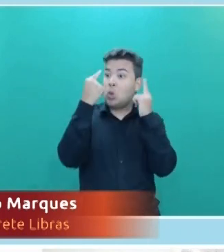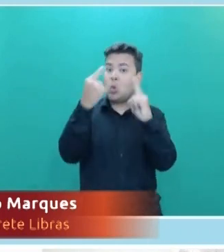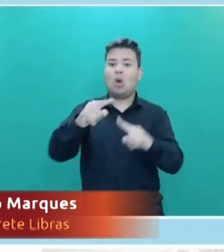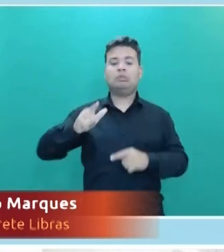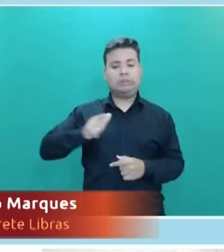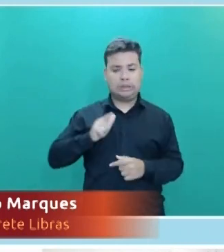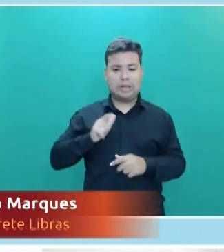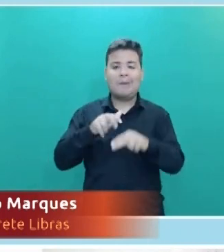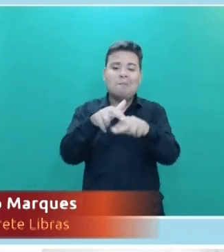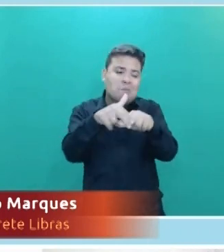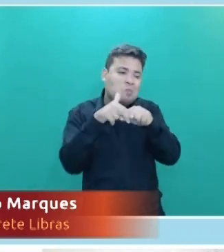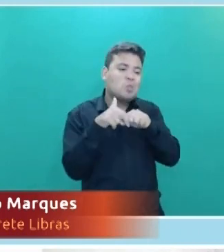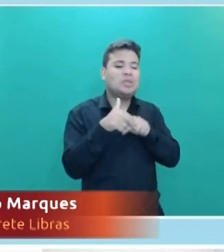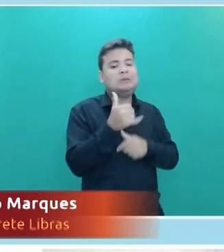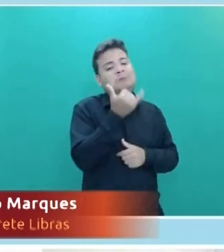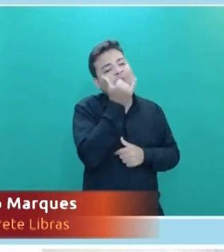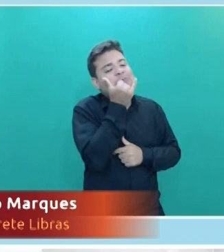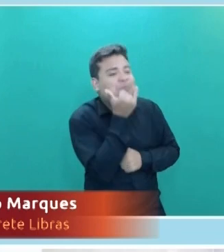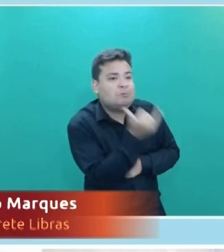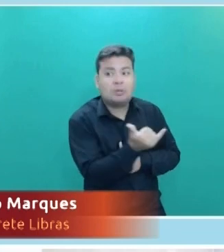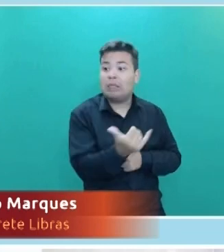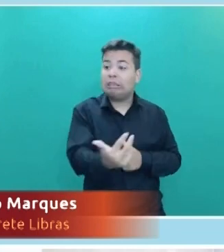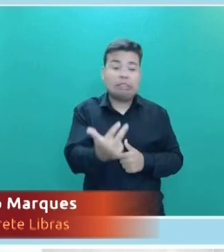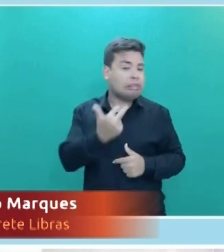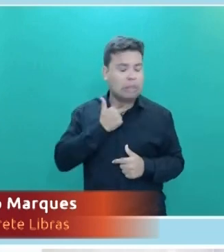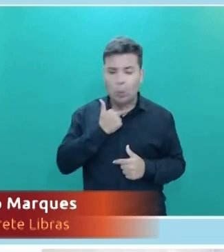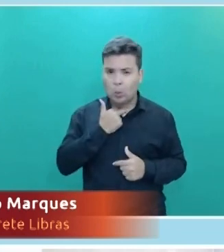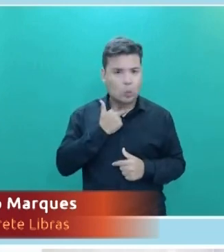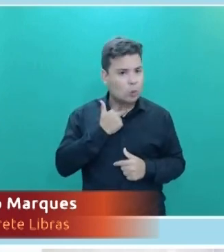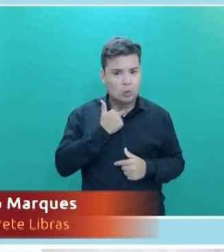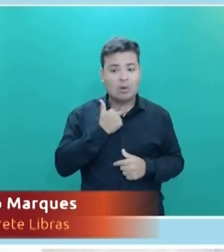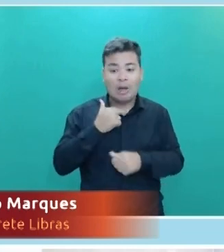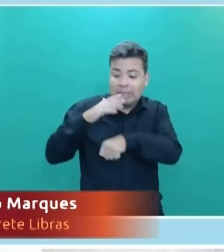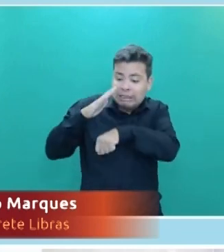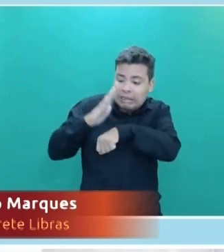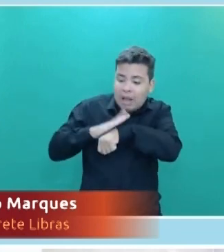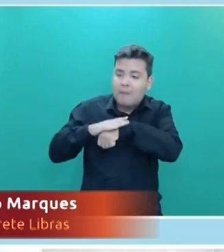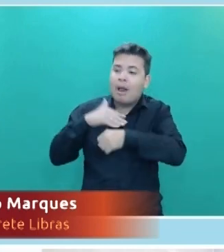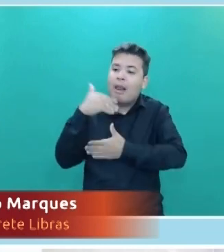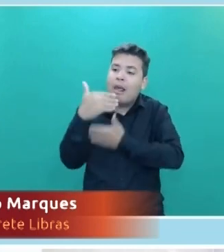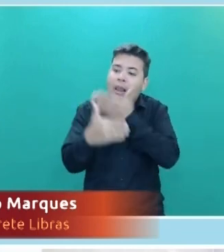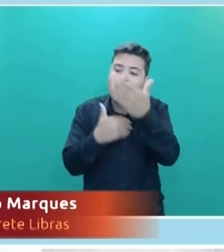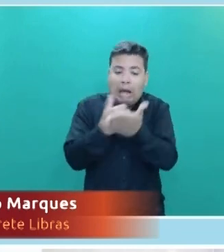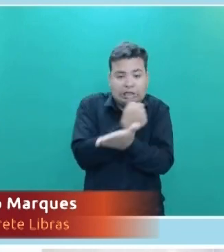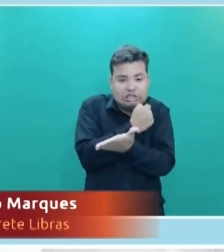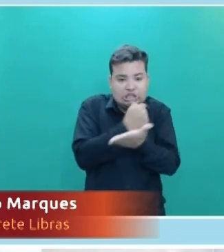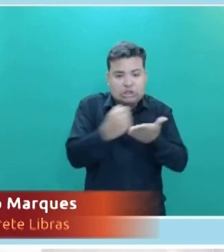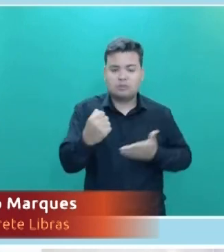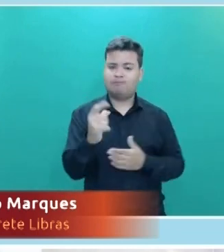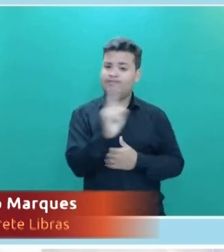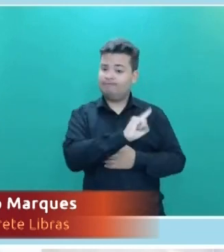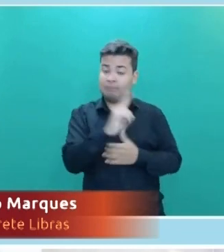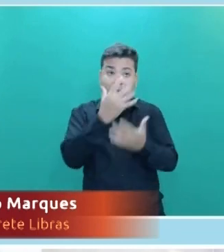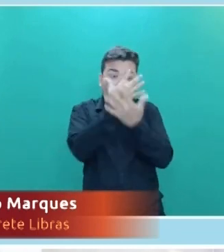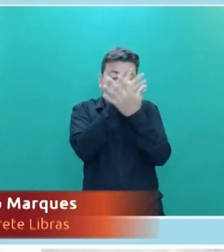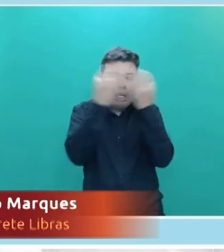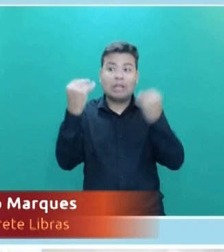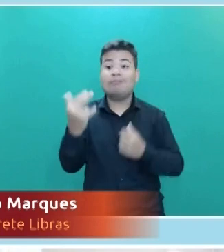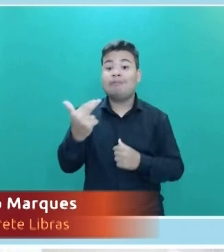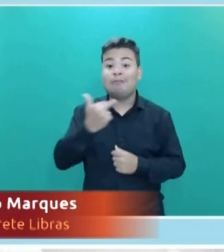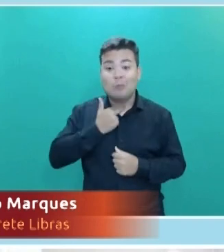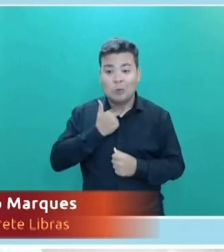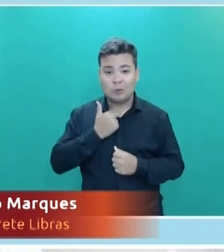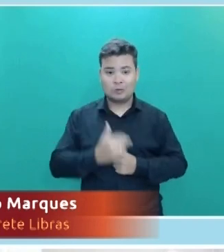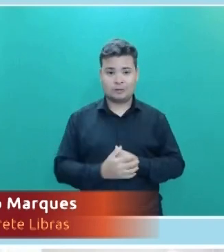pode prolatar, não pode deixar o tempo correr até esquecer. Não pode se esquecer isso. Por isso